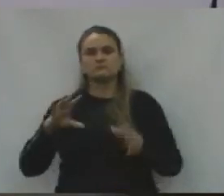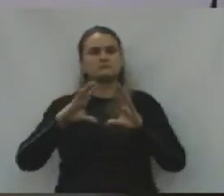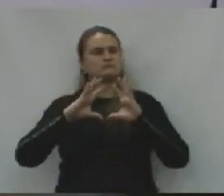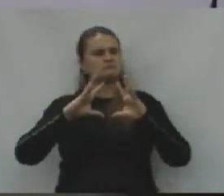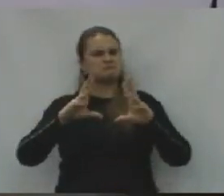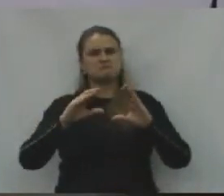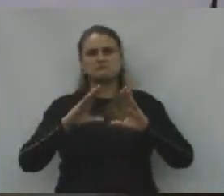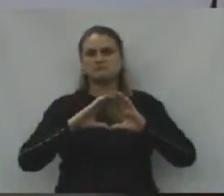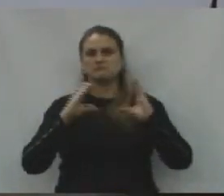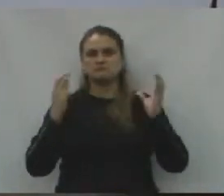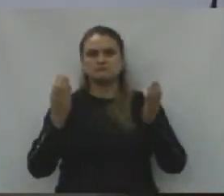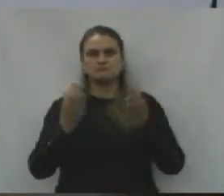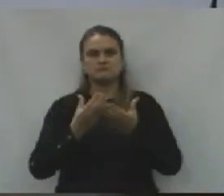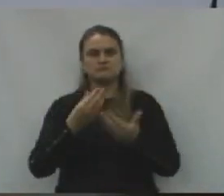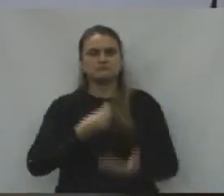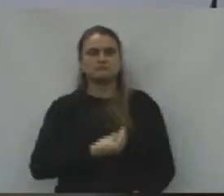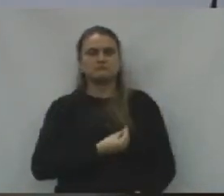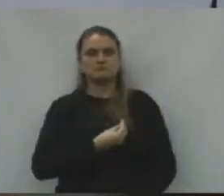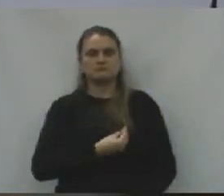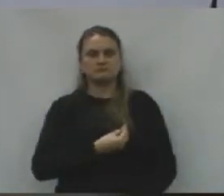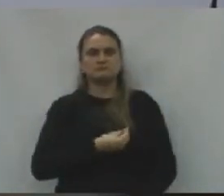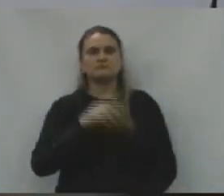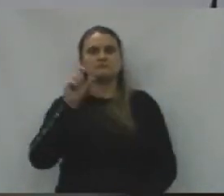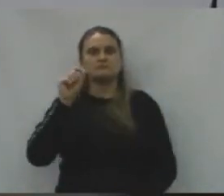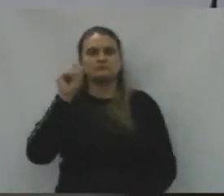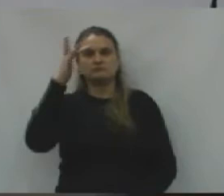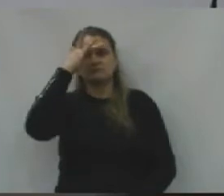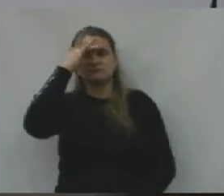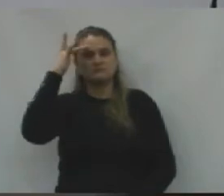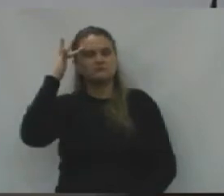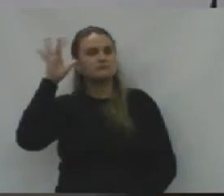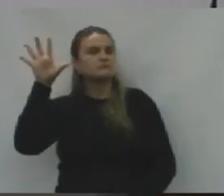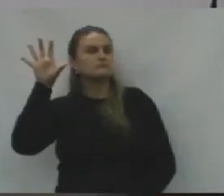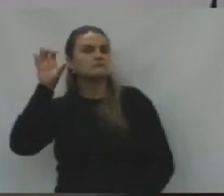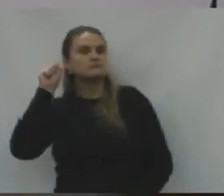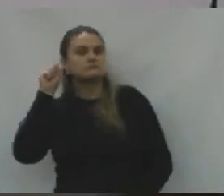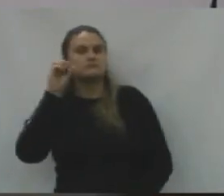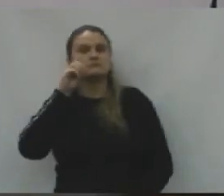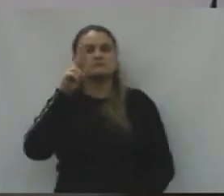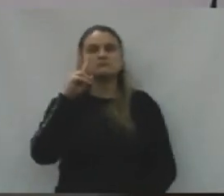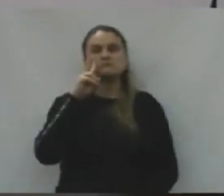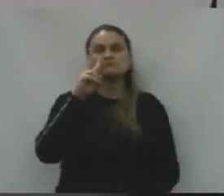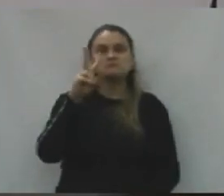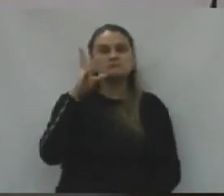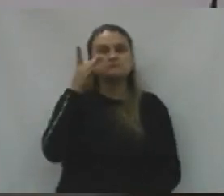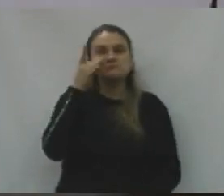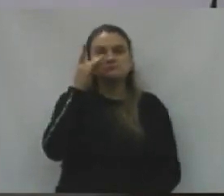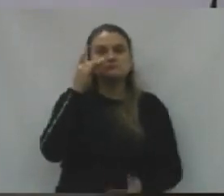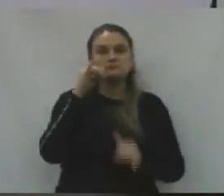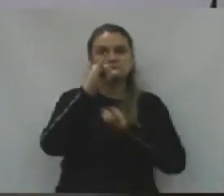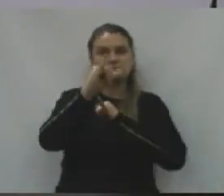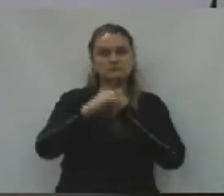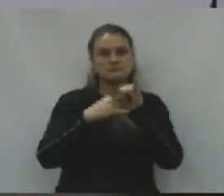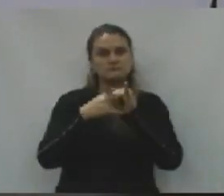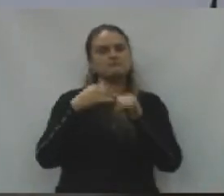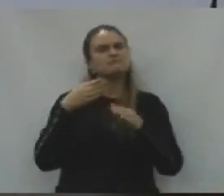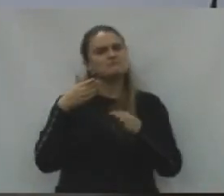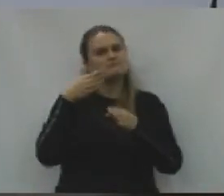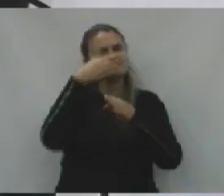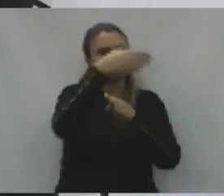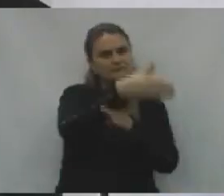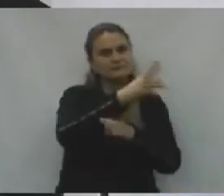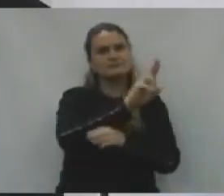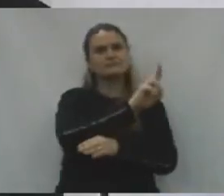toda a comunidade aqui presente, assim aqueles que nos ouvem ou assistem ao vivo pela internet, vão